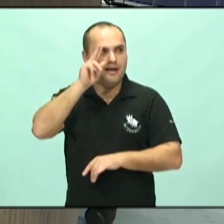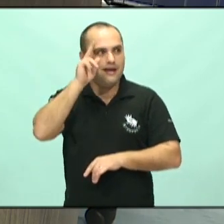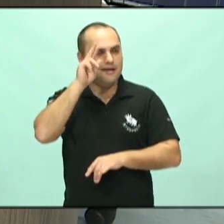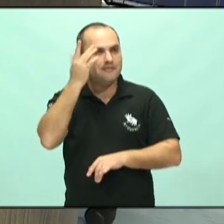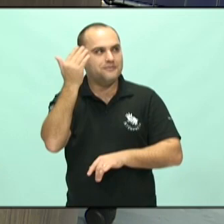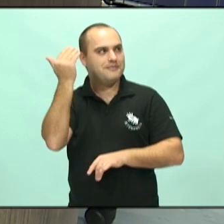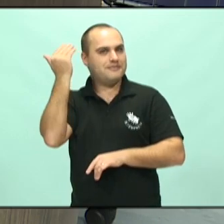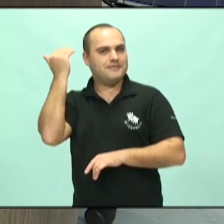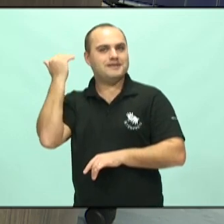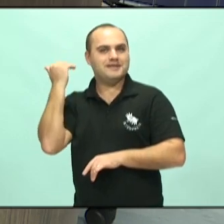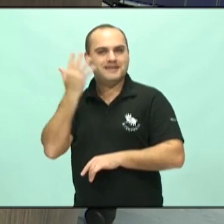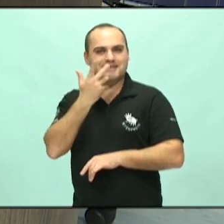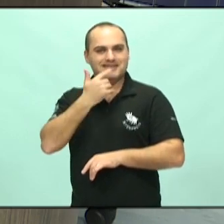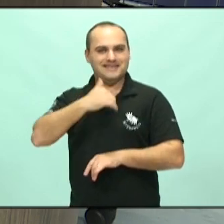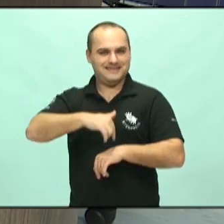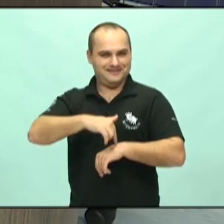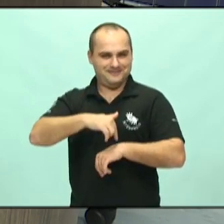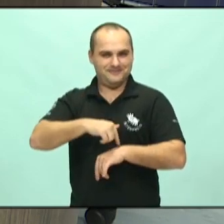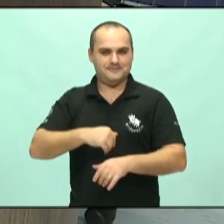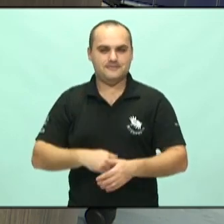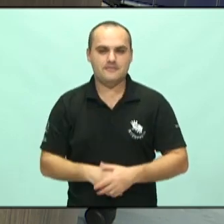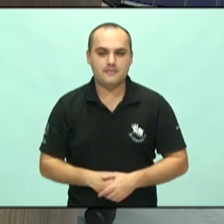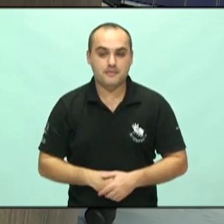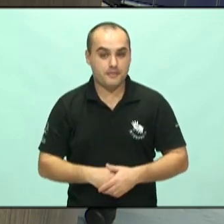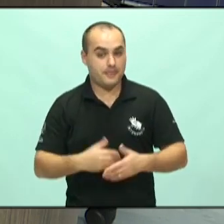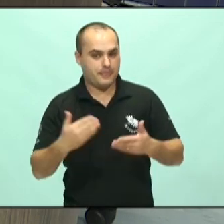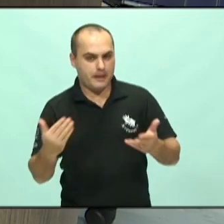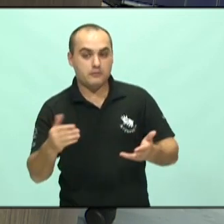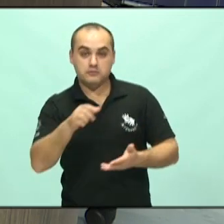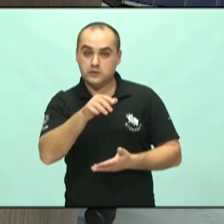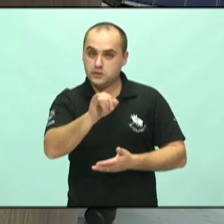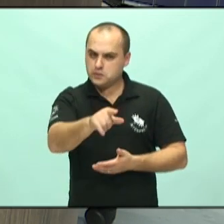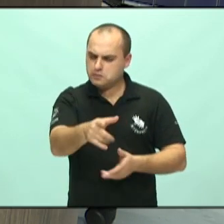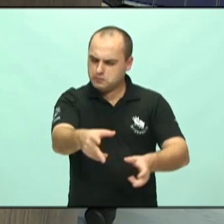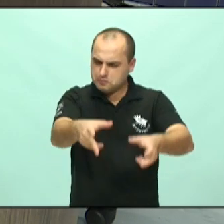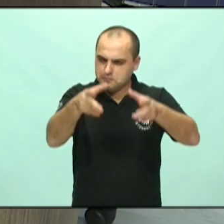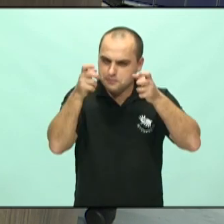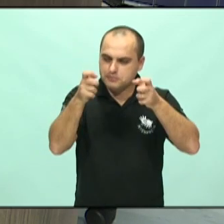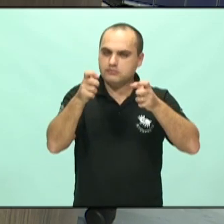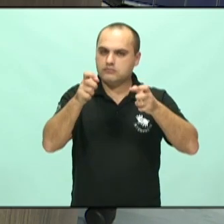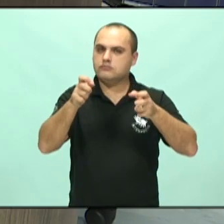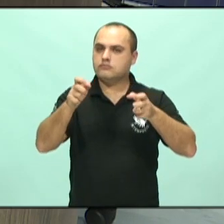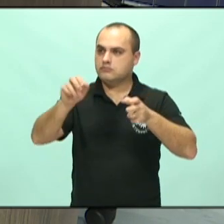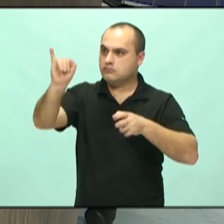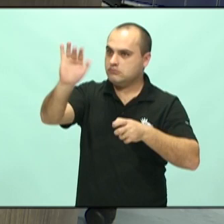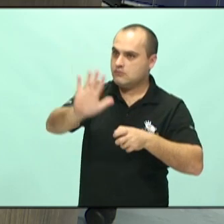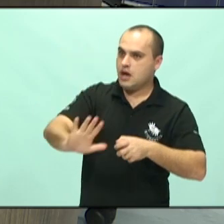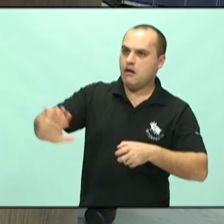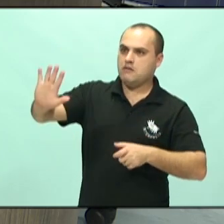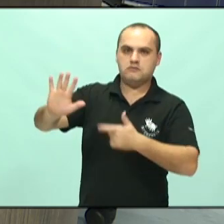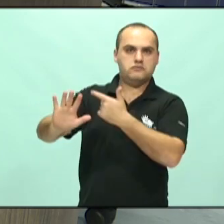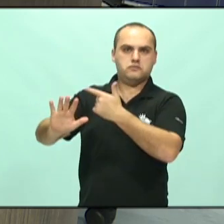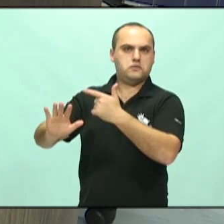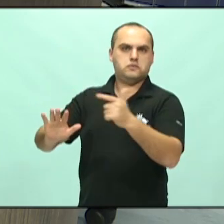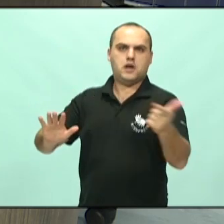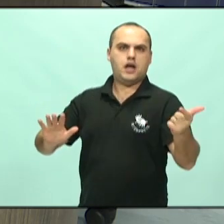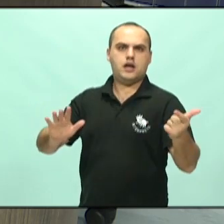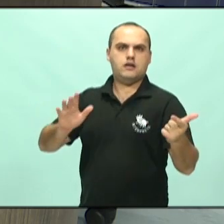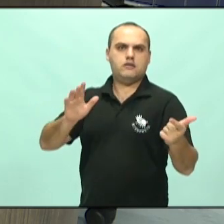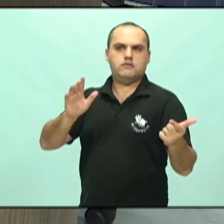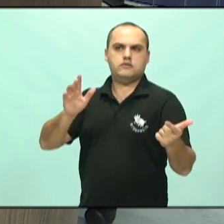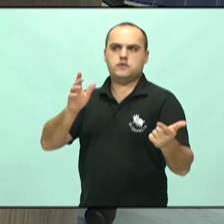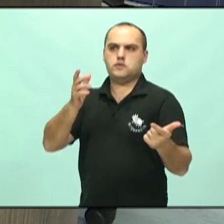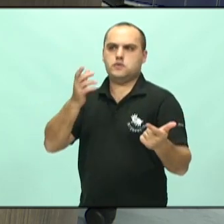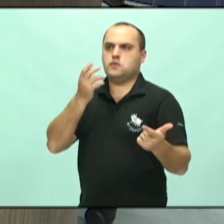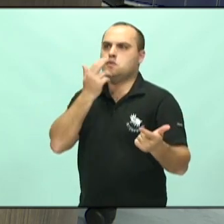Então, assim, Maurício, se tu observares ali os cenários, elementos cenográficos, né? Eles não são, assim, coloridos, aquela cor neon,